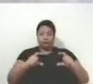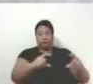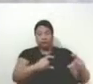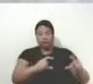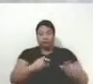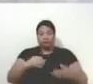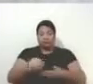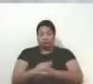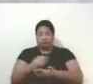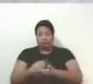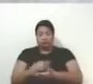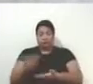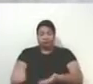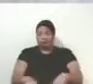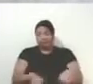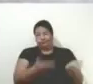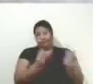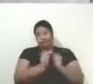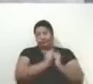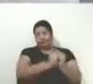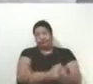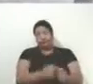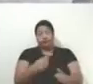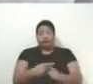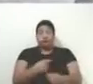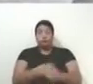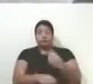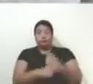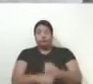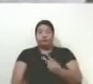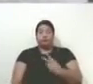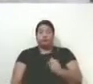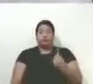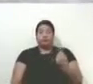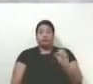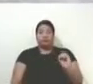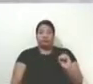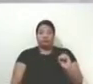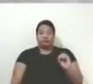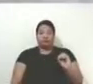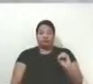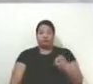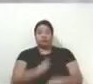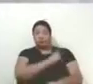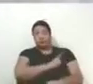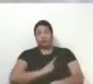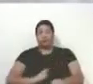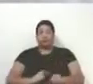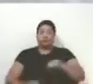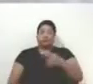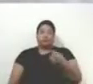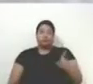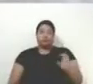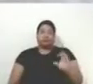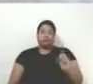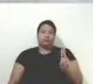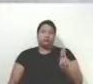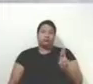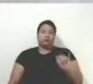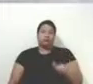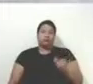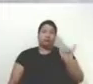foi feito o contrato, em 2010, pelo governo João Cury, a renovação, aquela